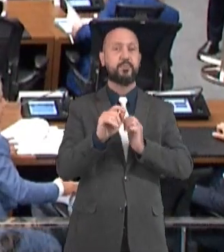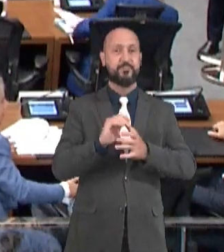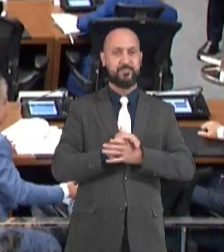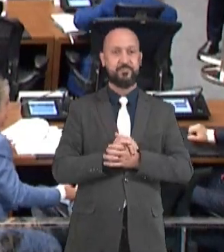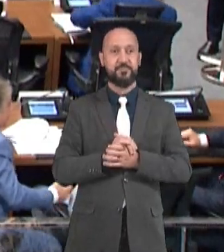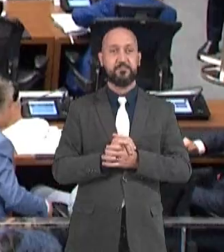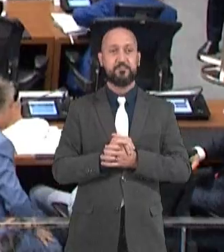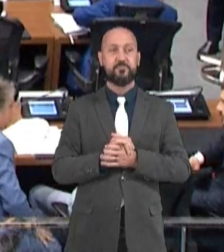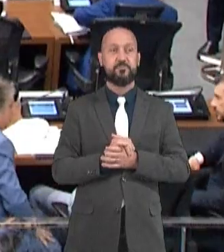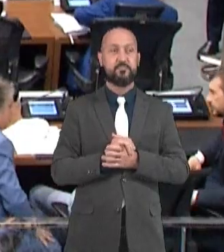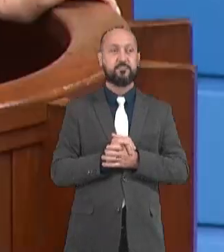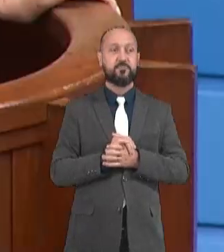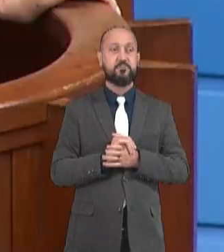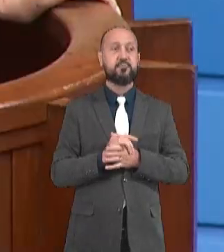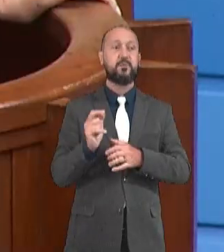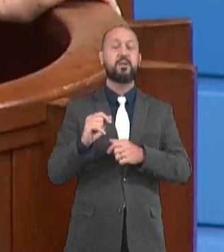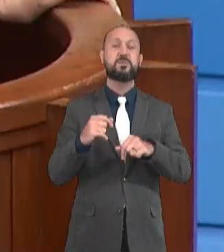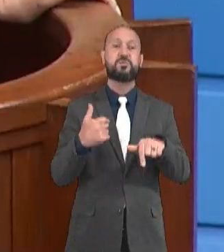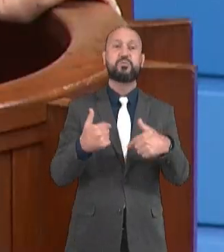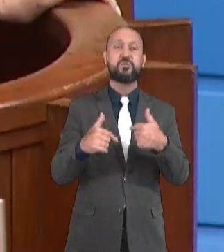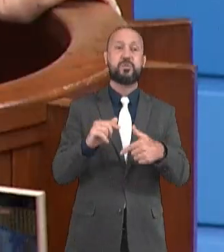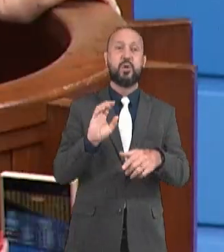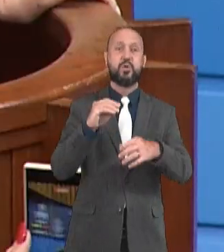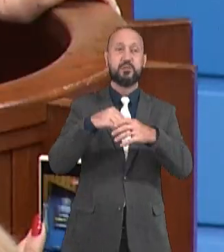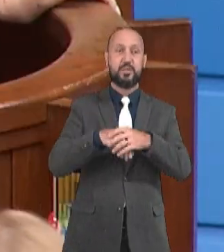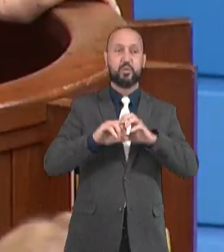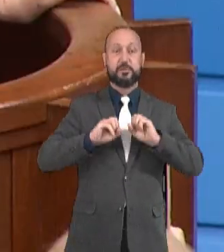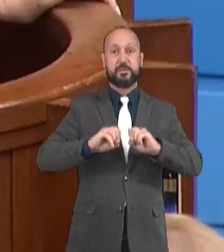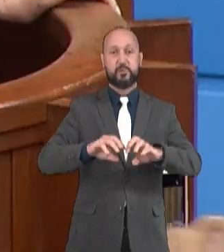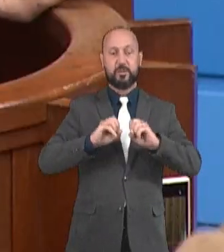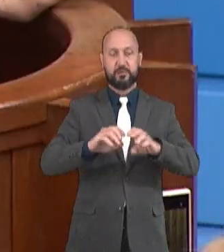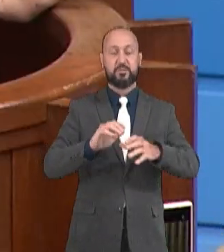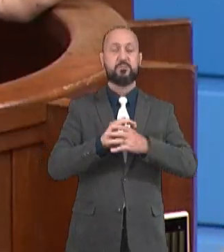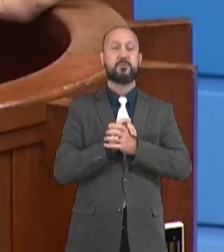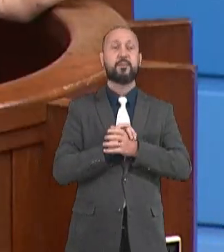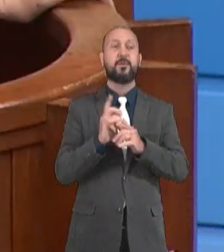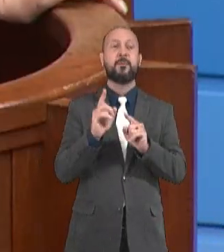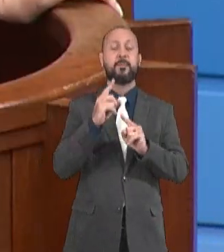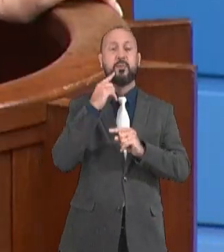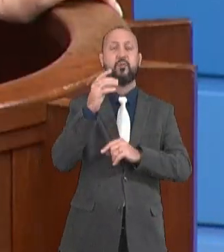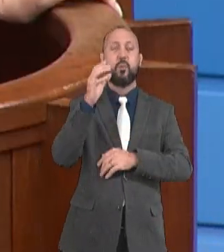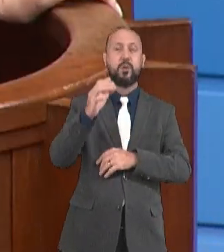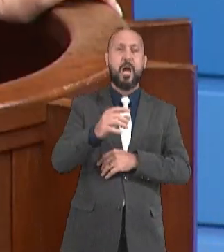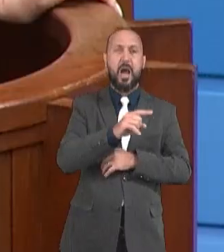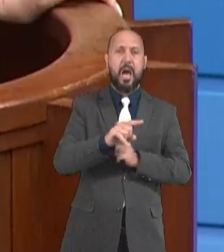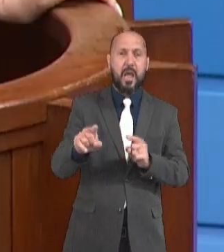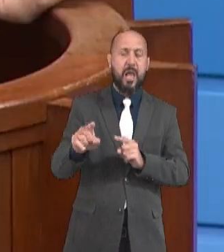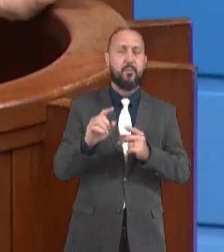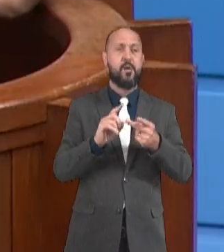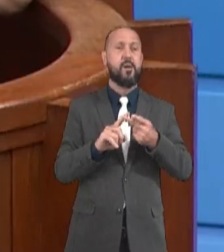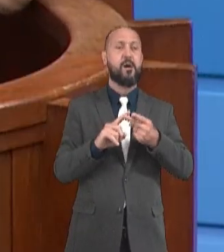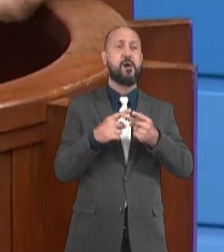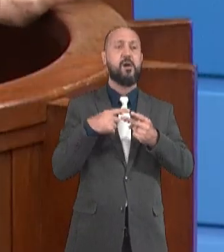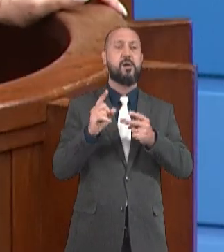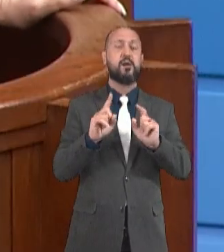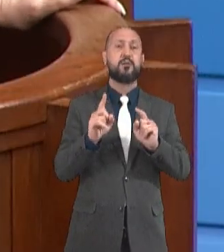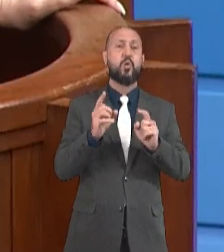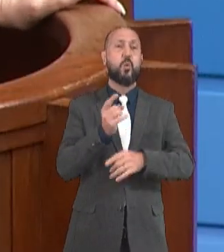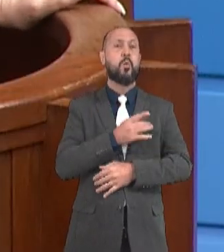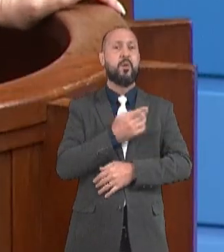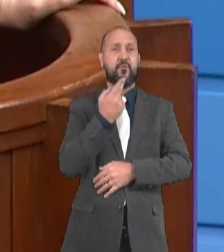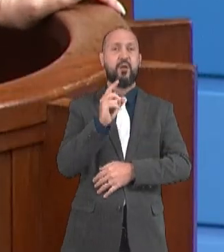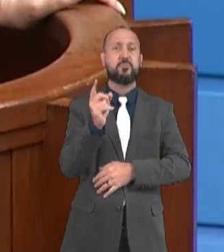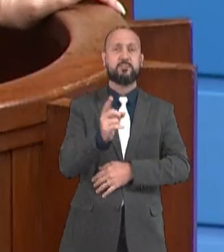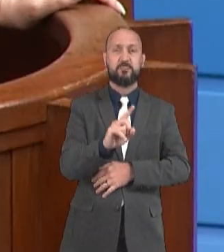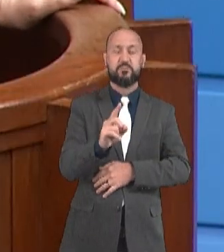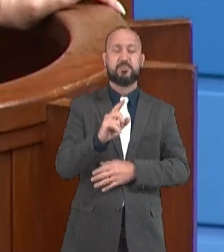relação a esse trabalho dentro da educação, para não criminalizar, para não deixar ninguém com medo de falar,